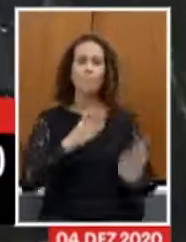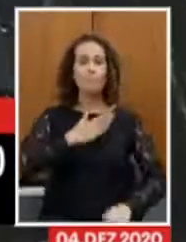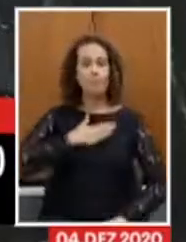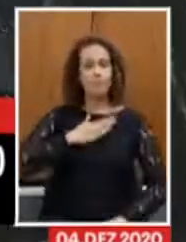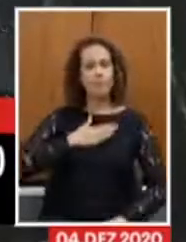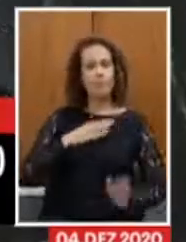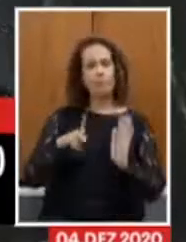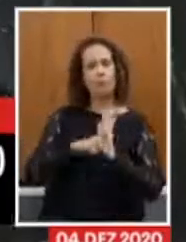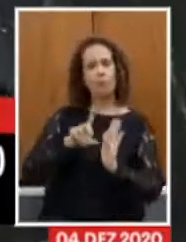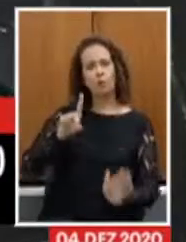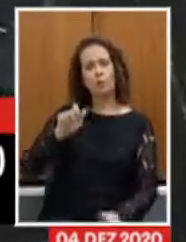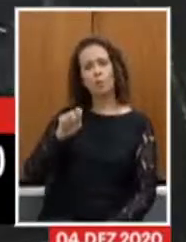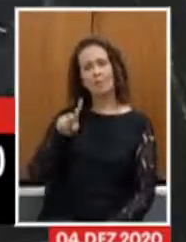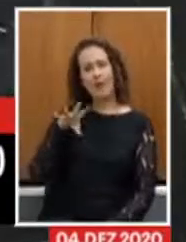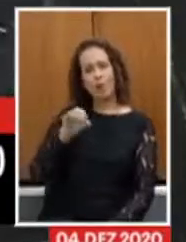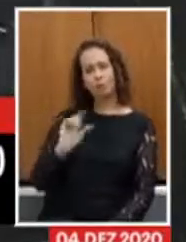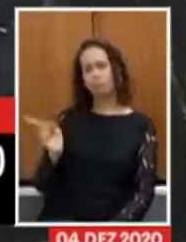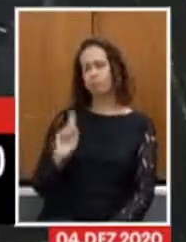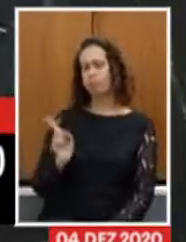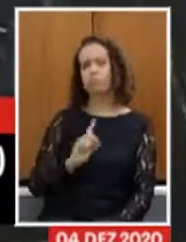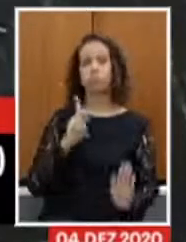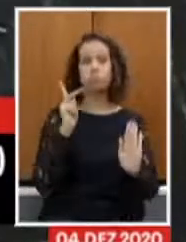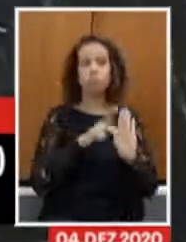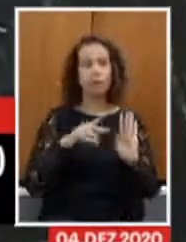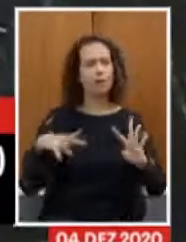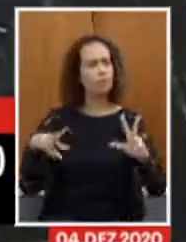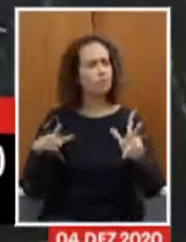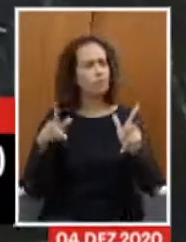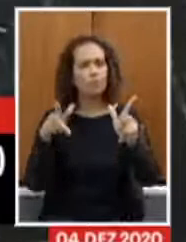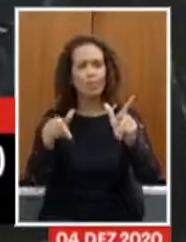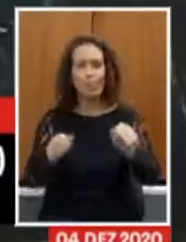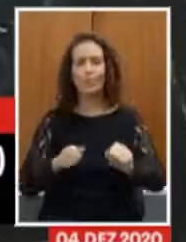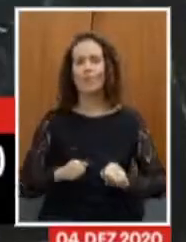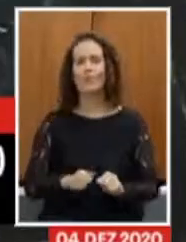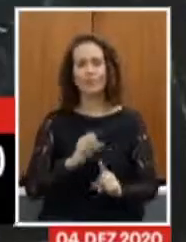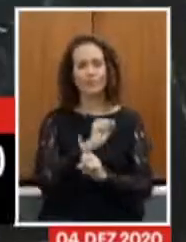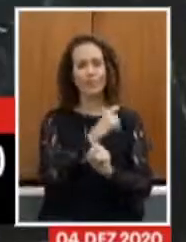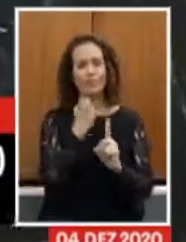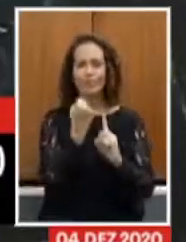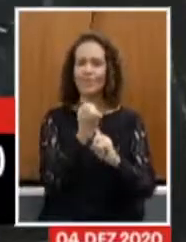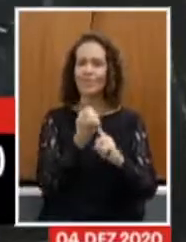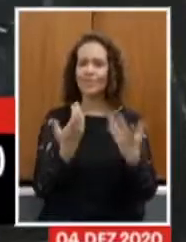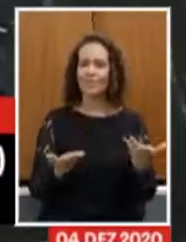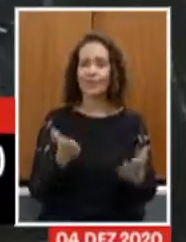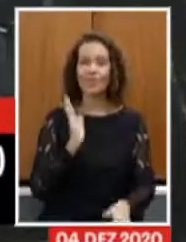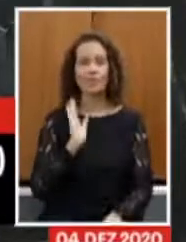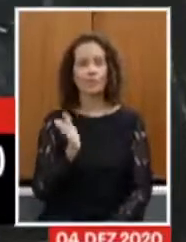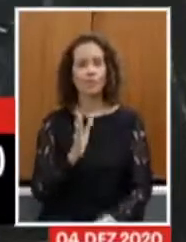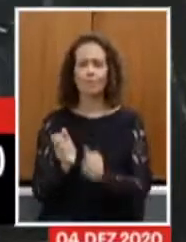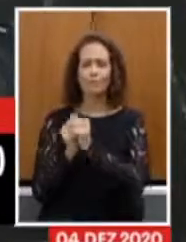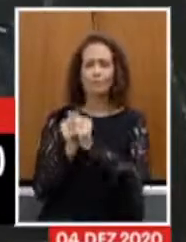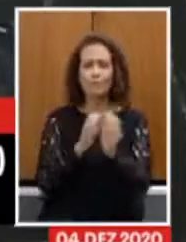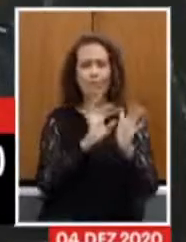do deputado Dalmo. Este projeto é de todos, é de toda a sociedade que participou ativamente.